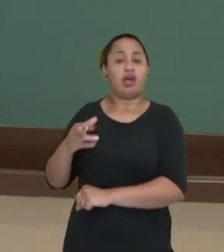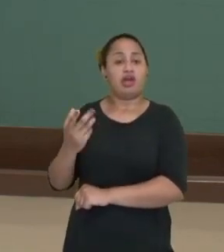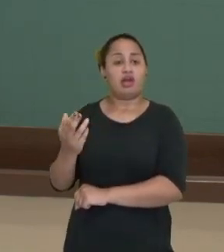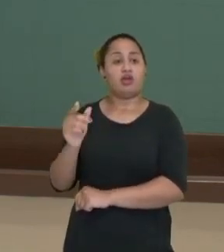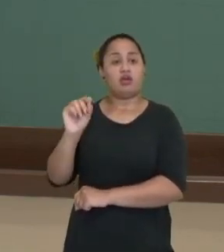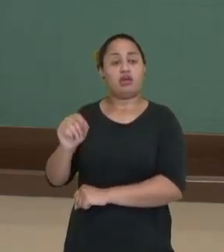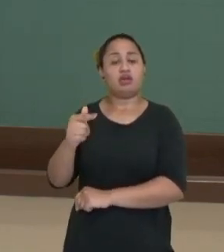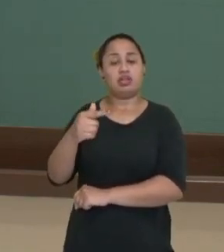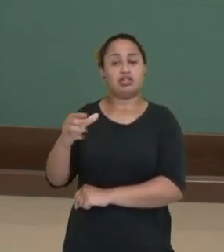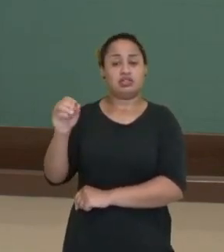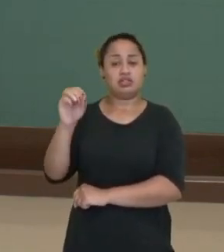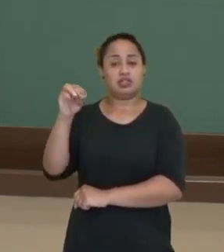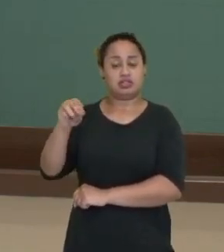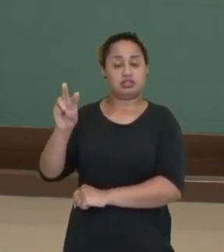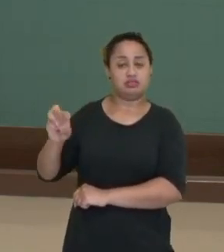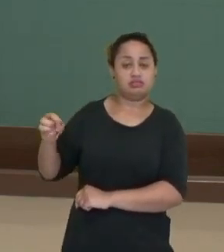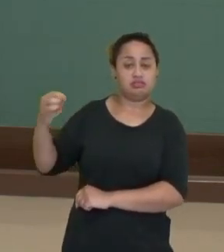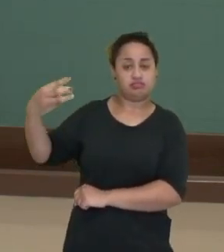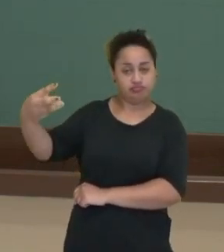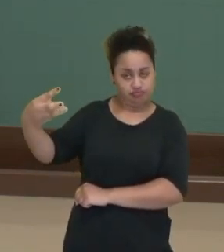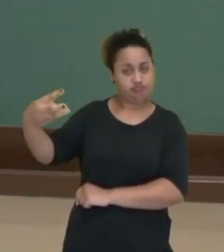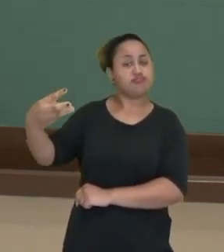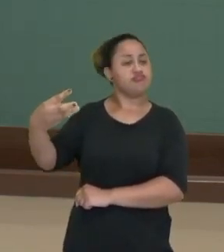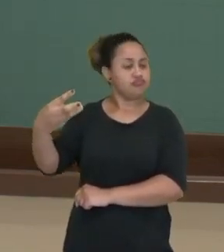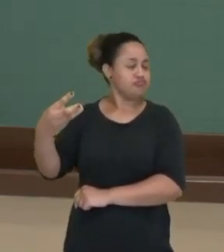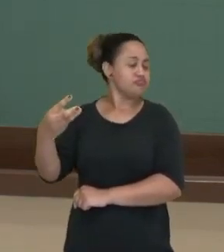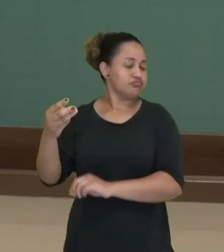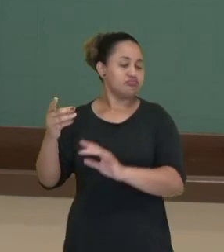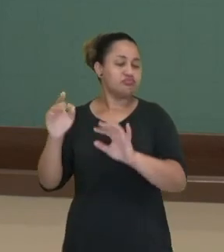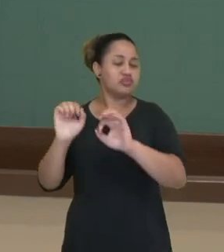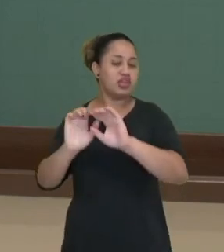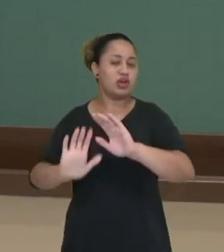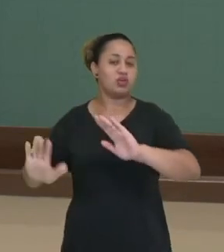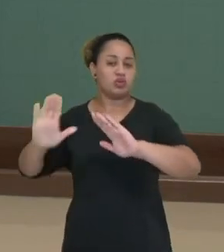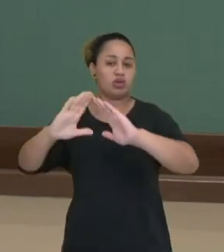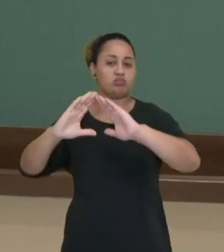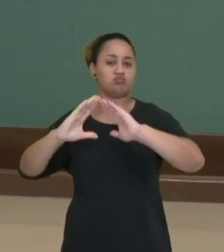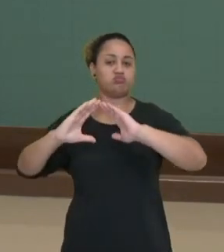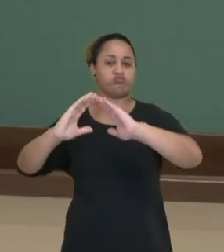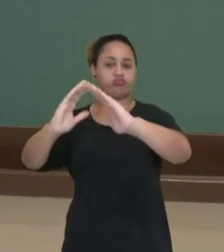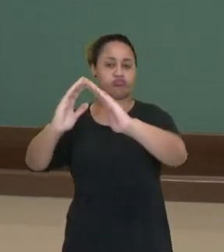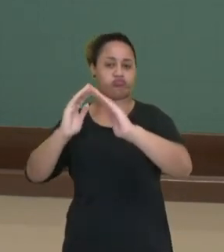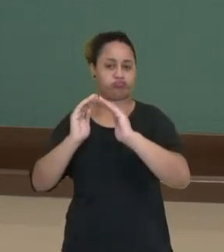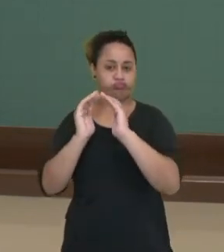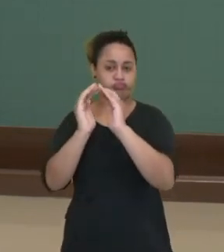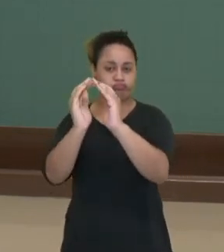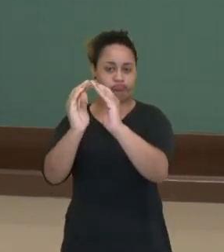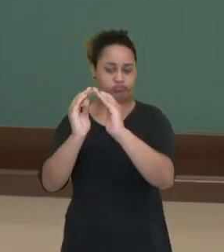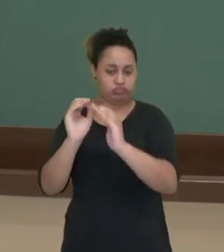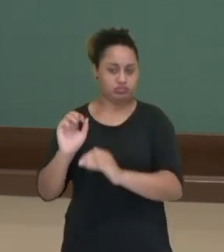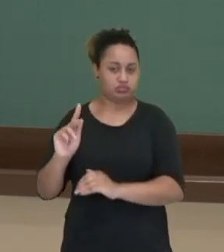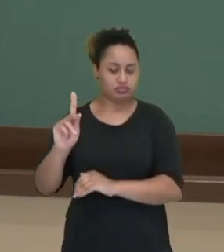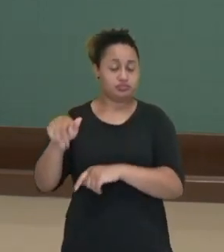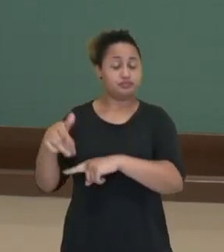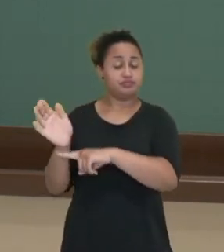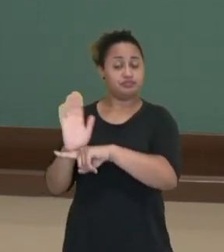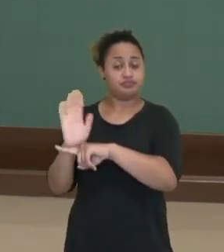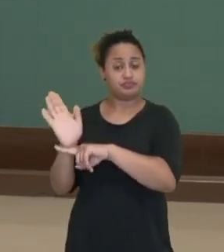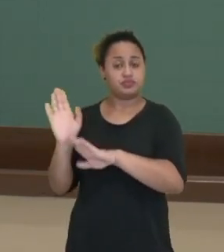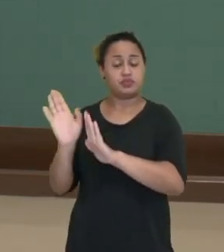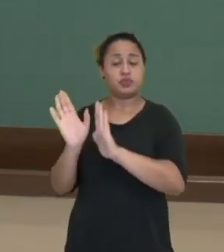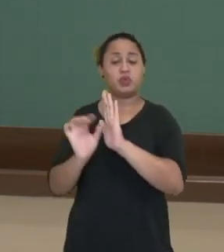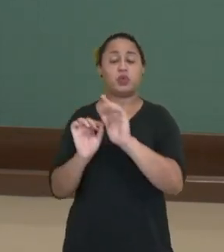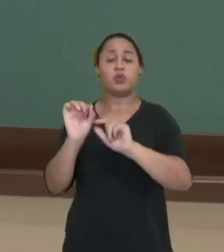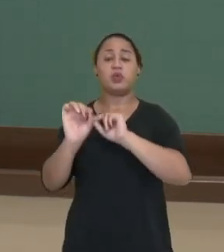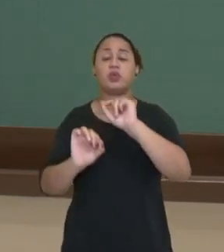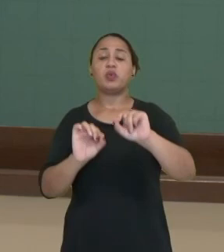desse nosso armazém de ar que caberia ali, 70 metros cúbicos, não é verdade? Então, no vídeo, nós